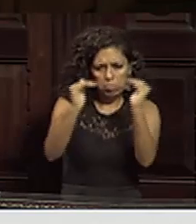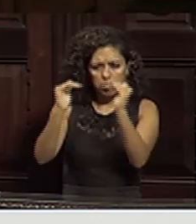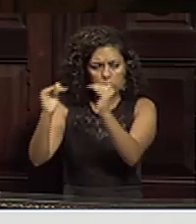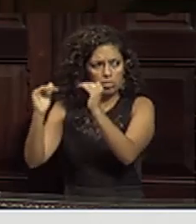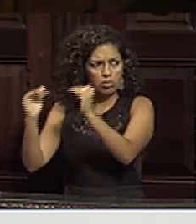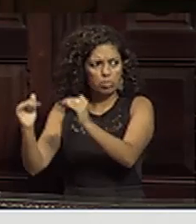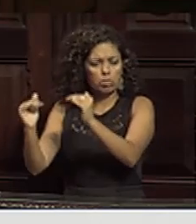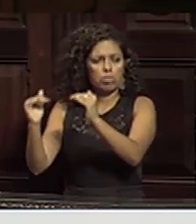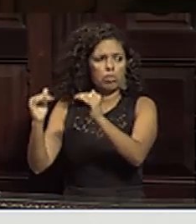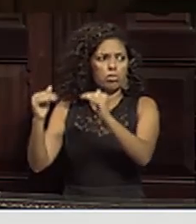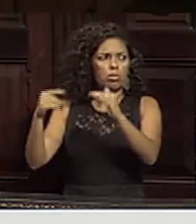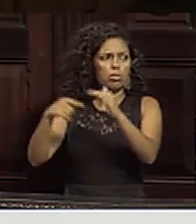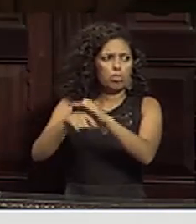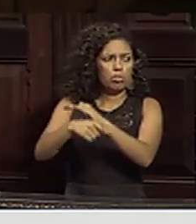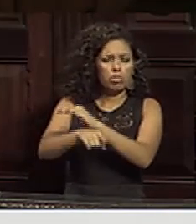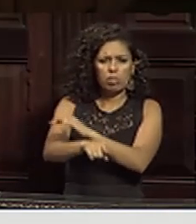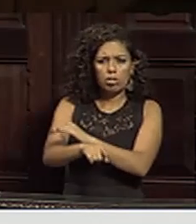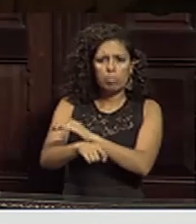profundamente